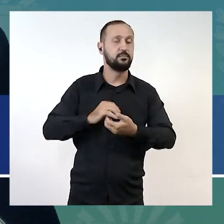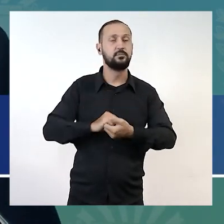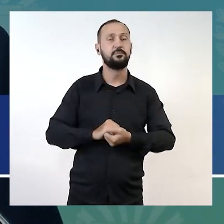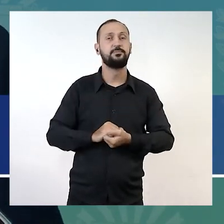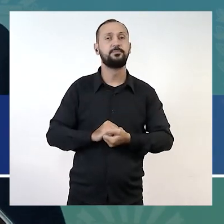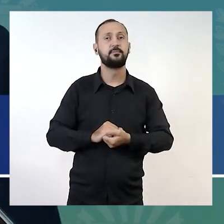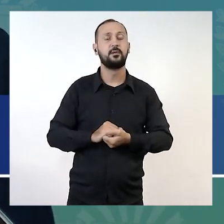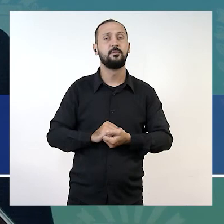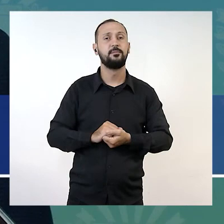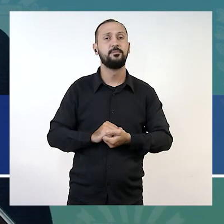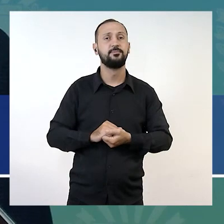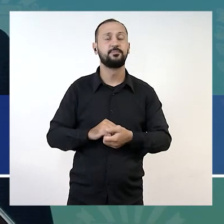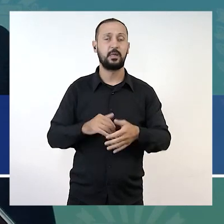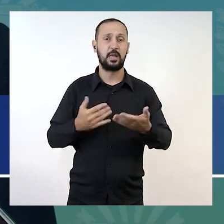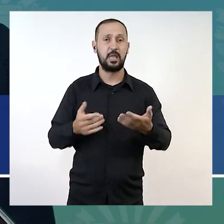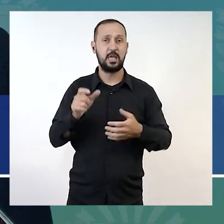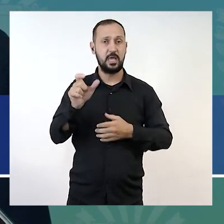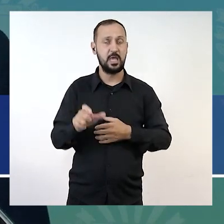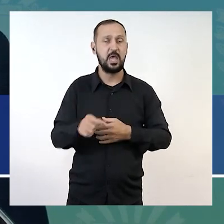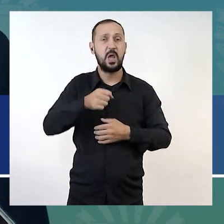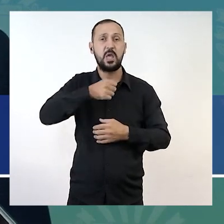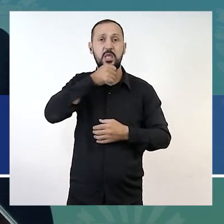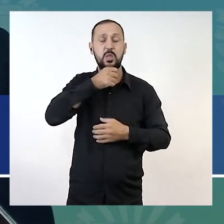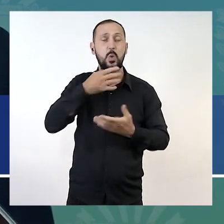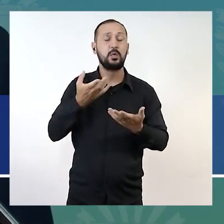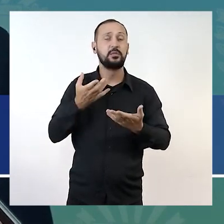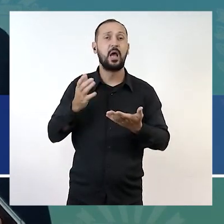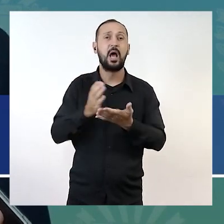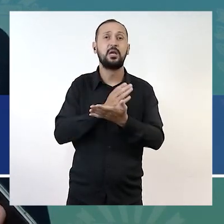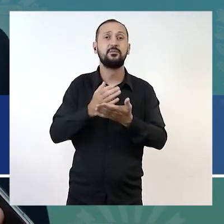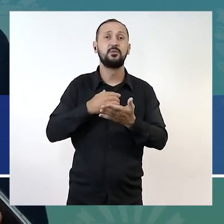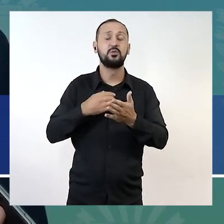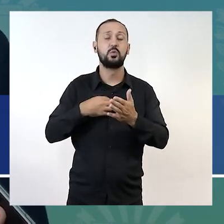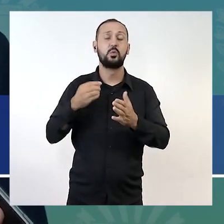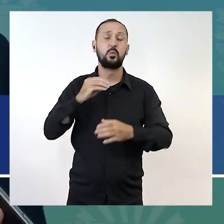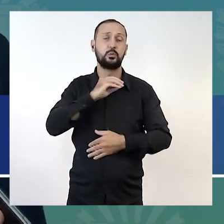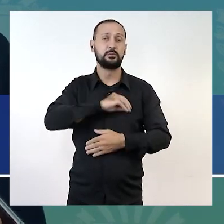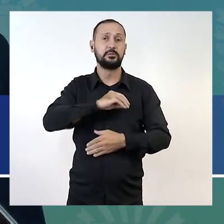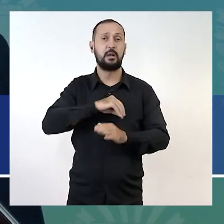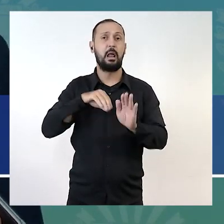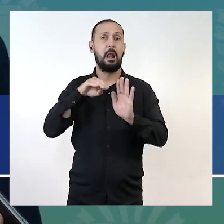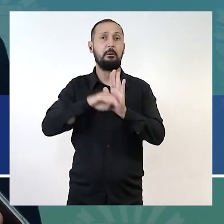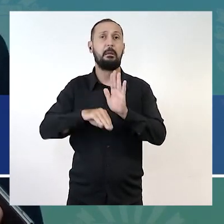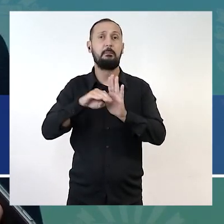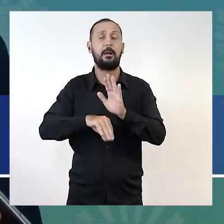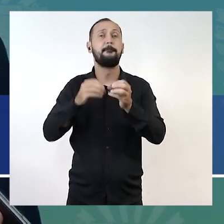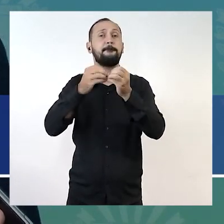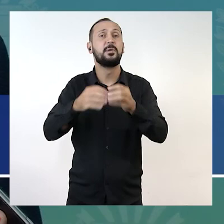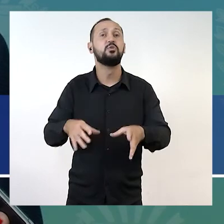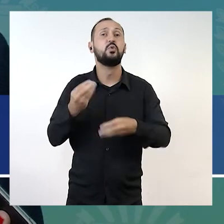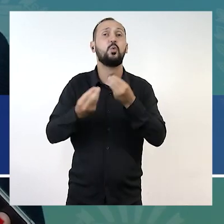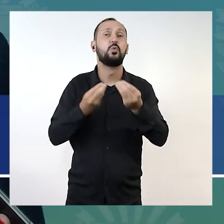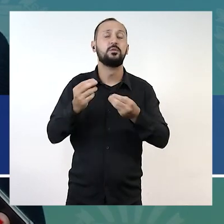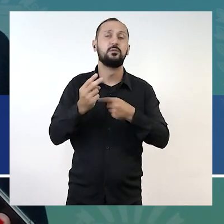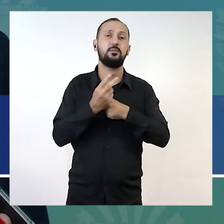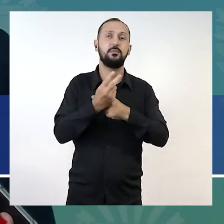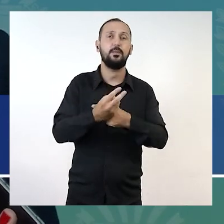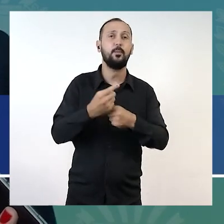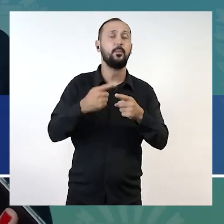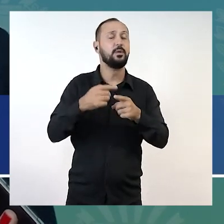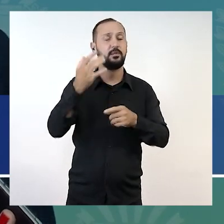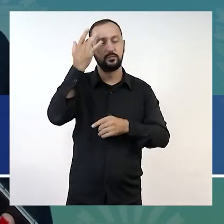e as pessoas idosas acabam comprometendo toda a sua renda com esses créditos, com esses empréstimos. E não